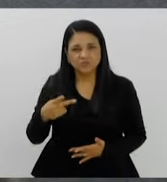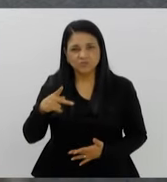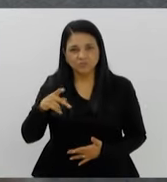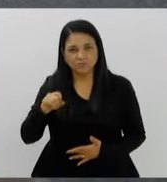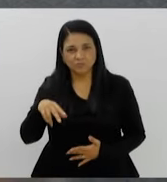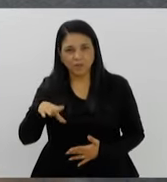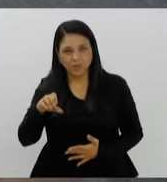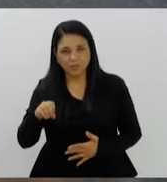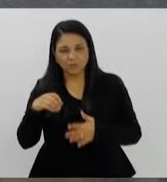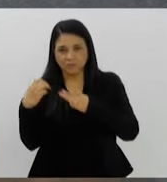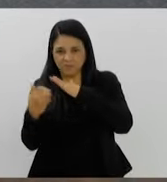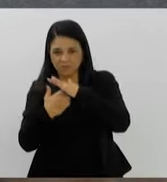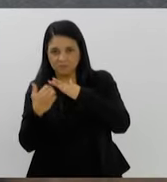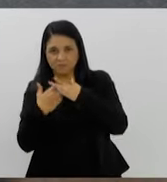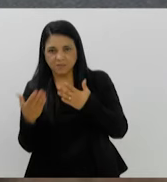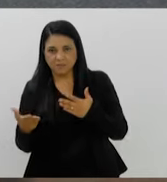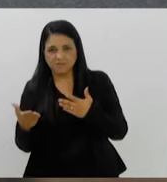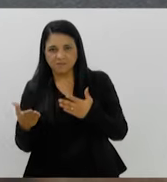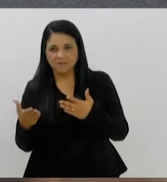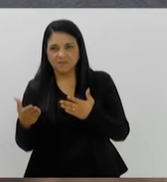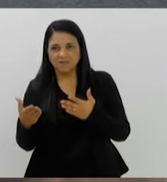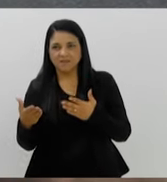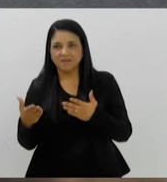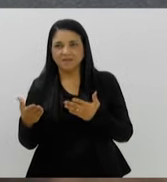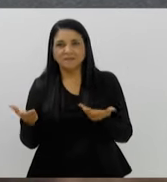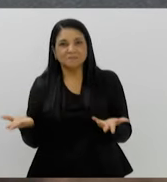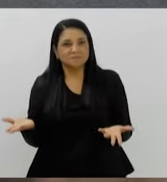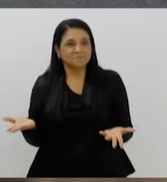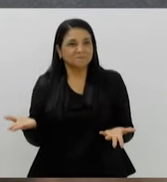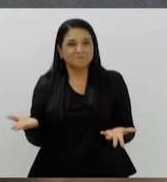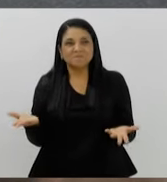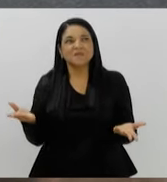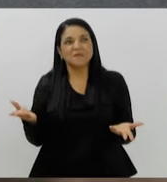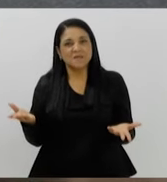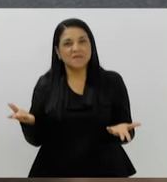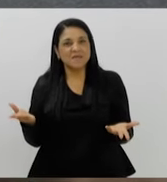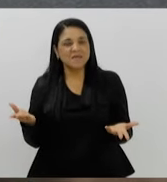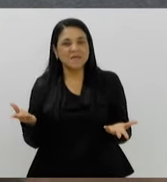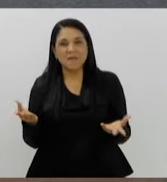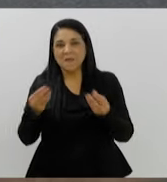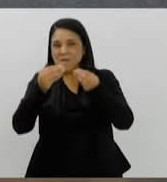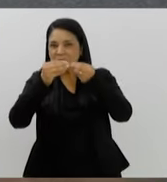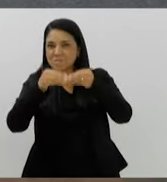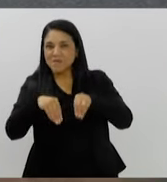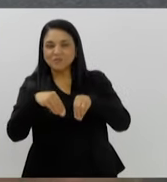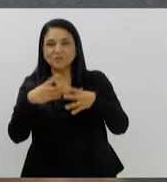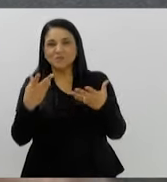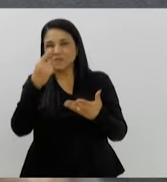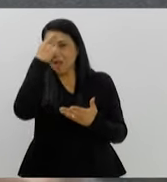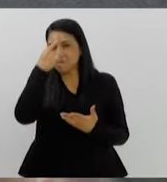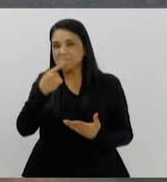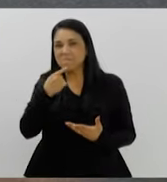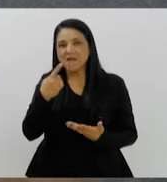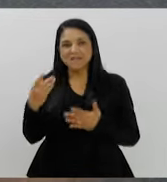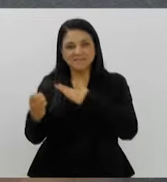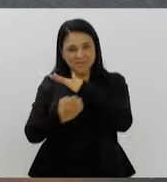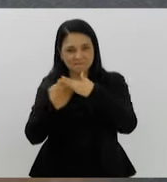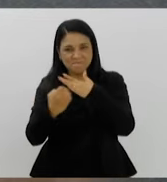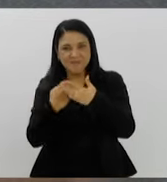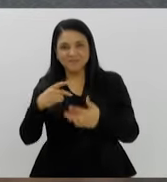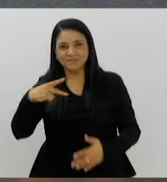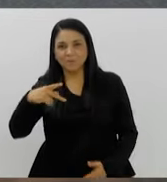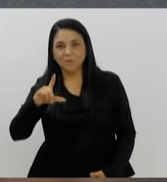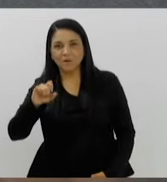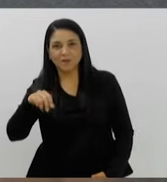instituições imagem danos à imagem é pois é pois é danos à imagem e quando a gente vê nessa CPI a gente